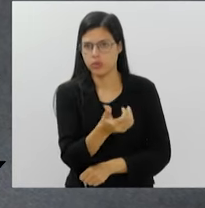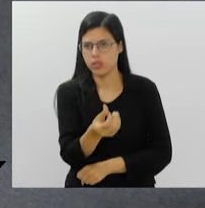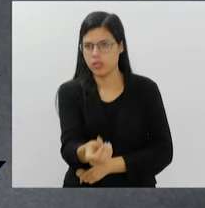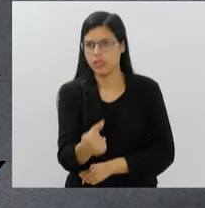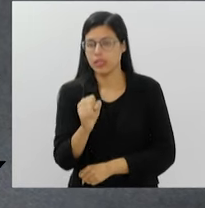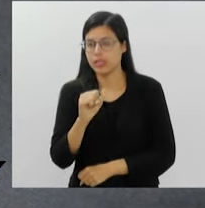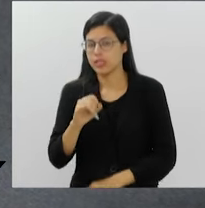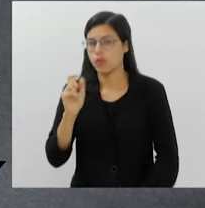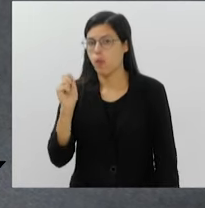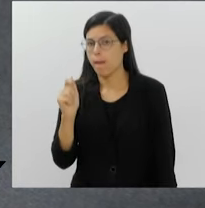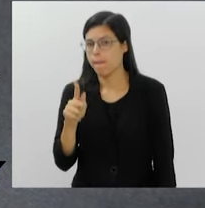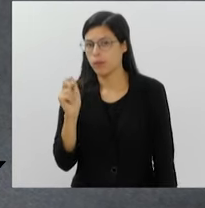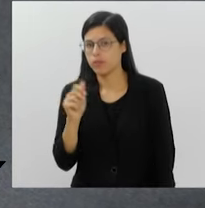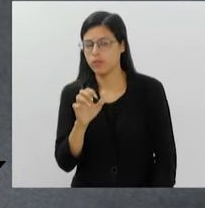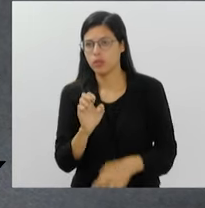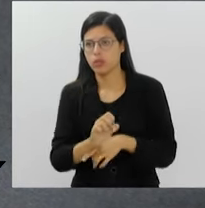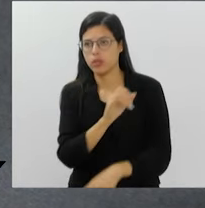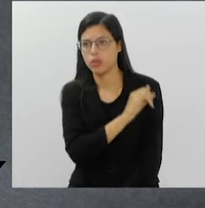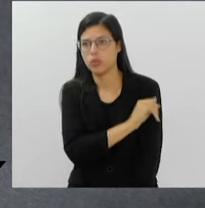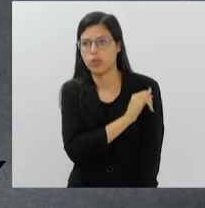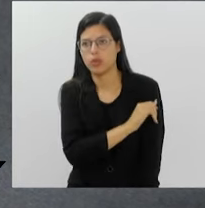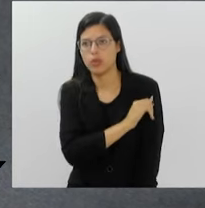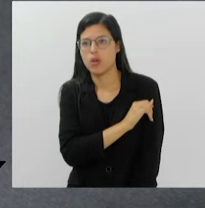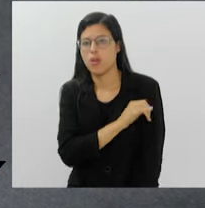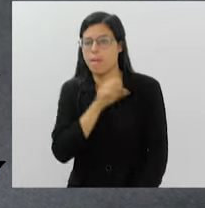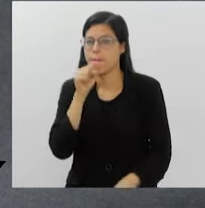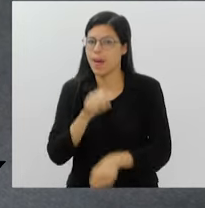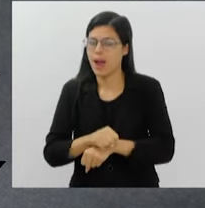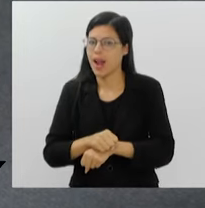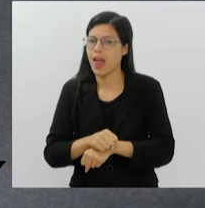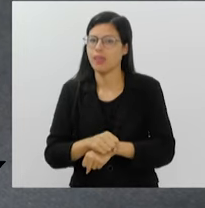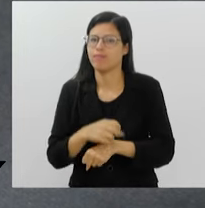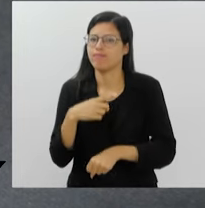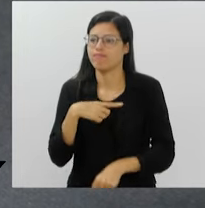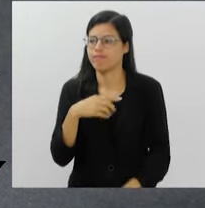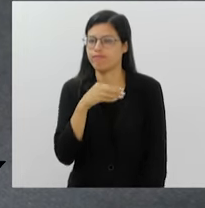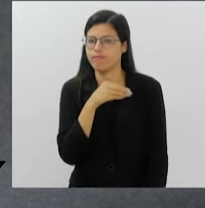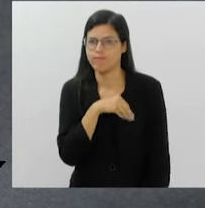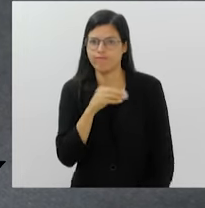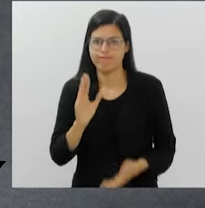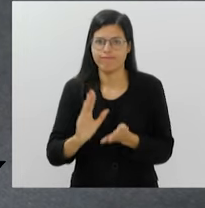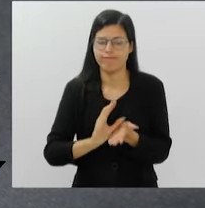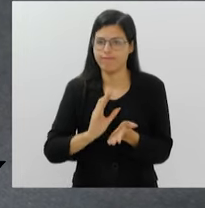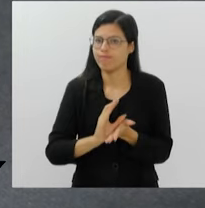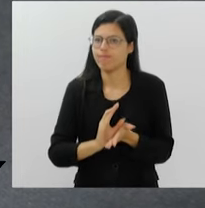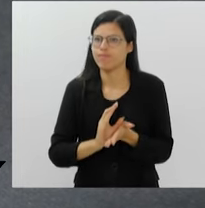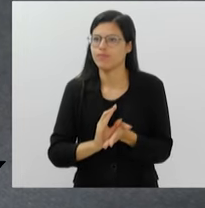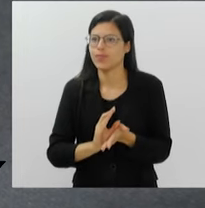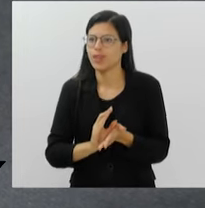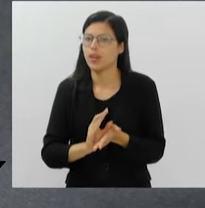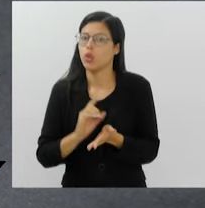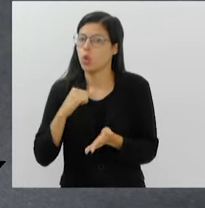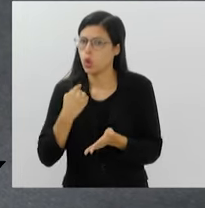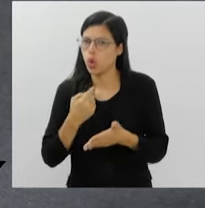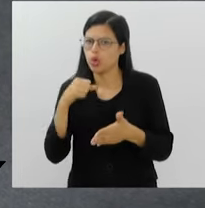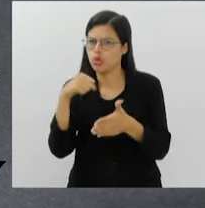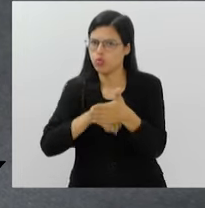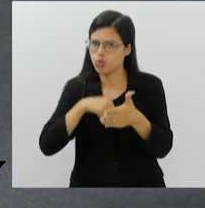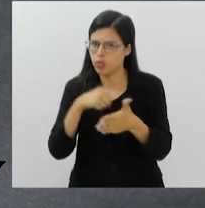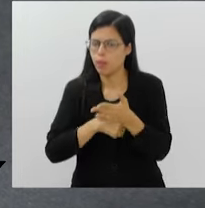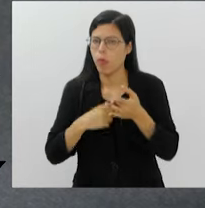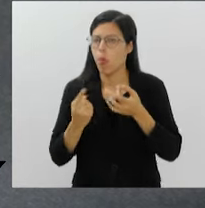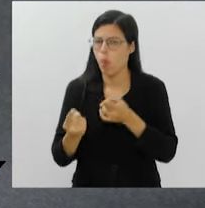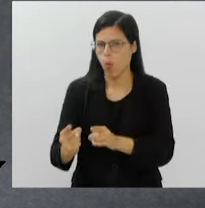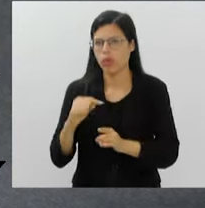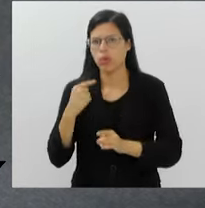Estado do Rio de Janeiro voltarem a ficar sem receber, eu não tenho dúvida que a gente lutou contra, que a gente